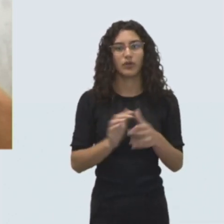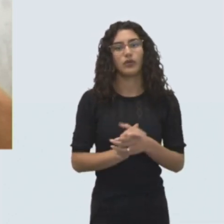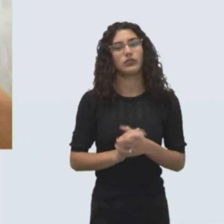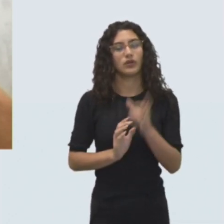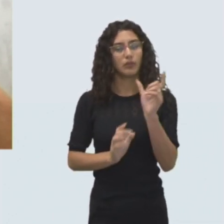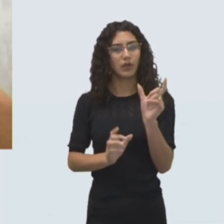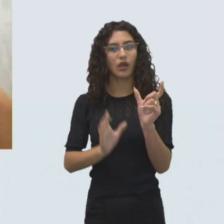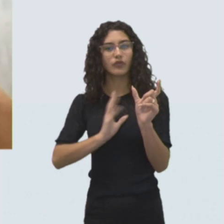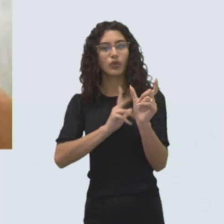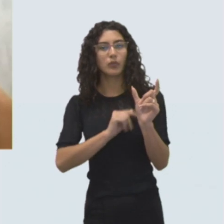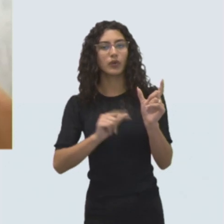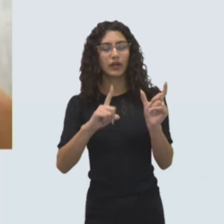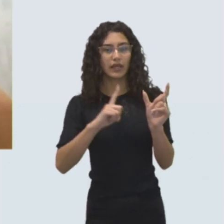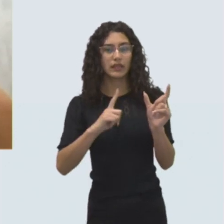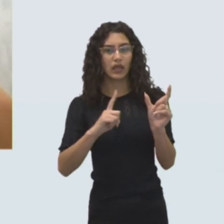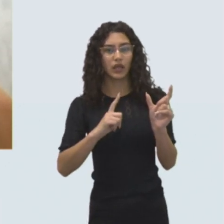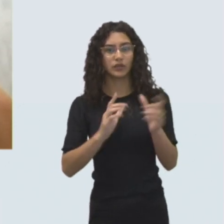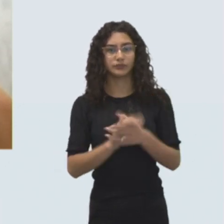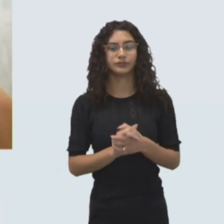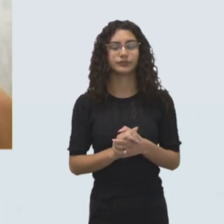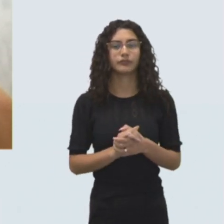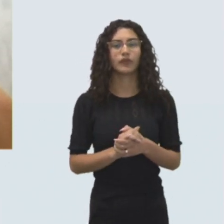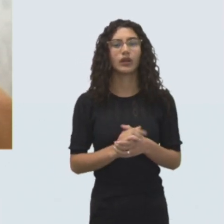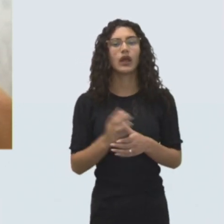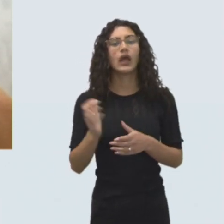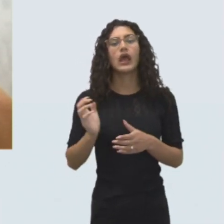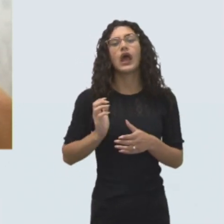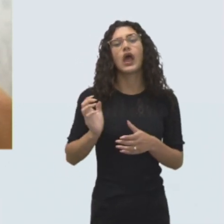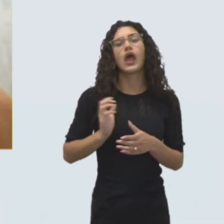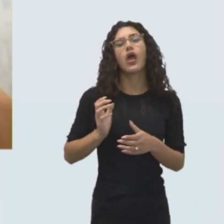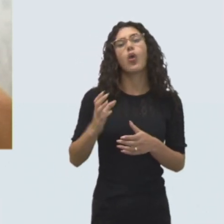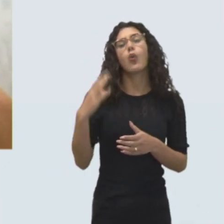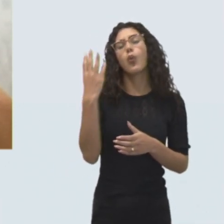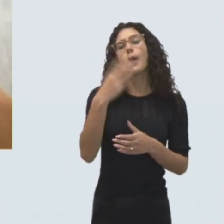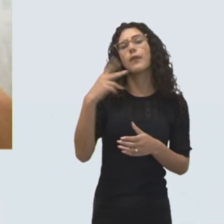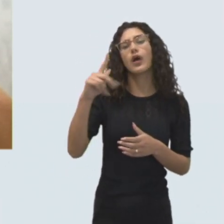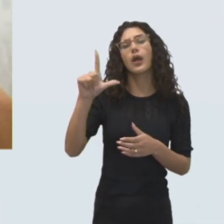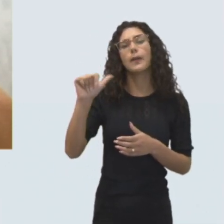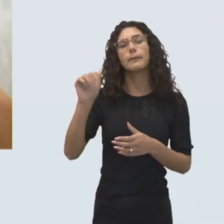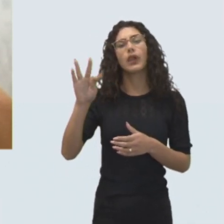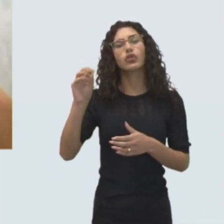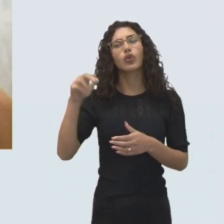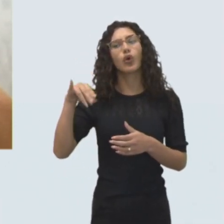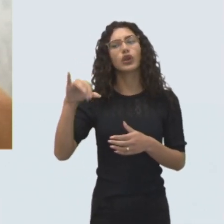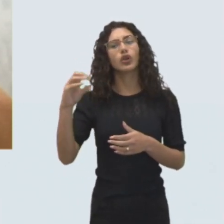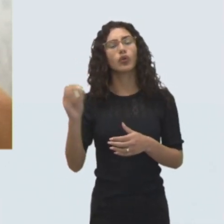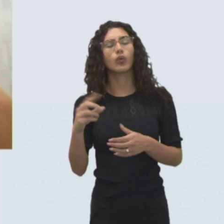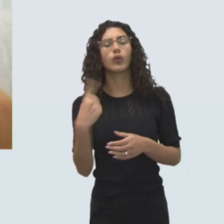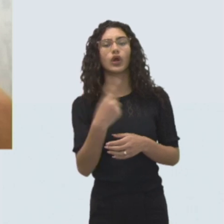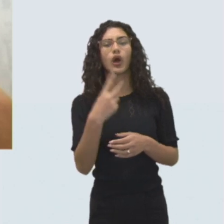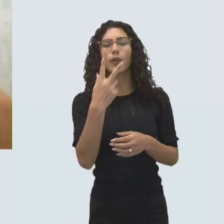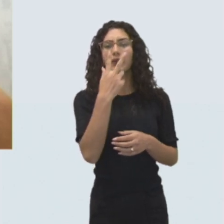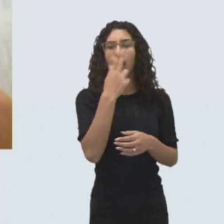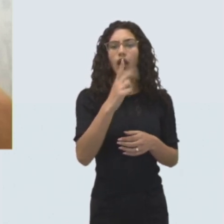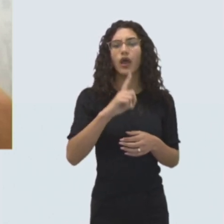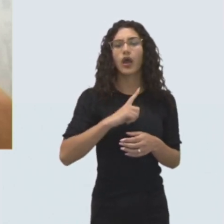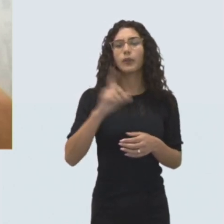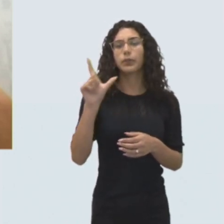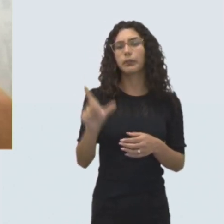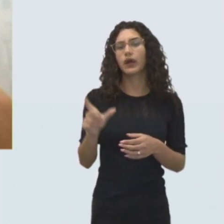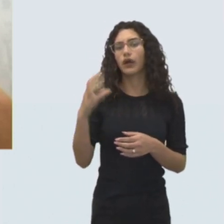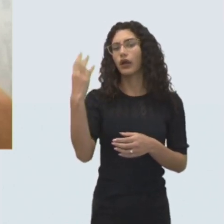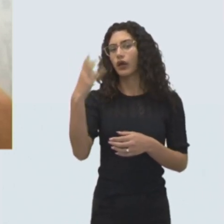Platão. Aliás, daí que vem o termo amor platônico, né? Que a gente acha que é aquela coisa que, tipo, você tá apaixonada por